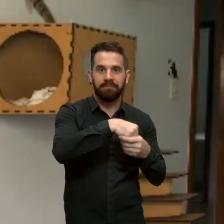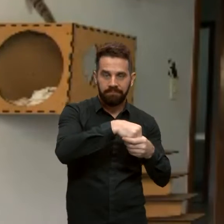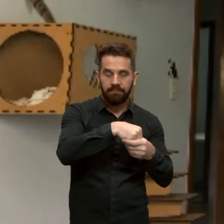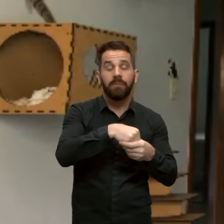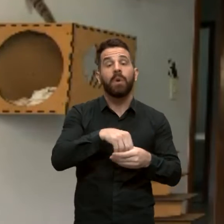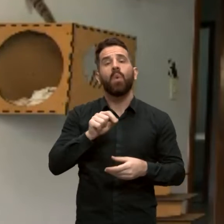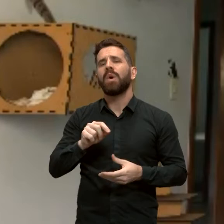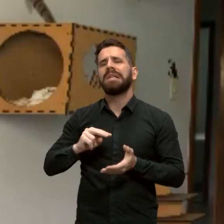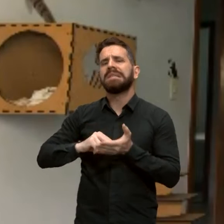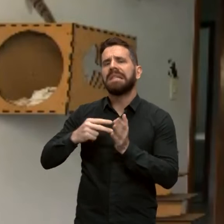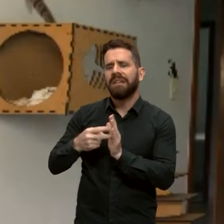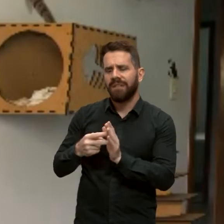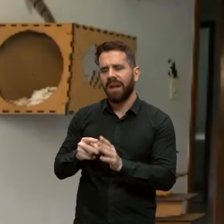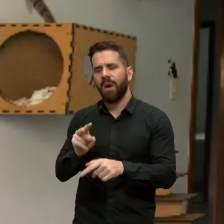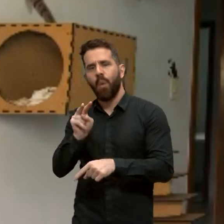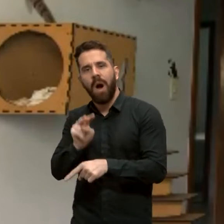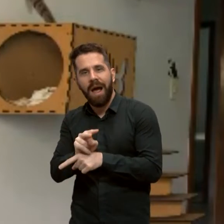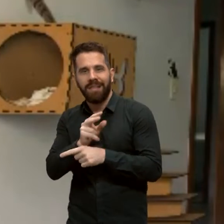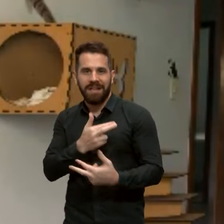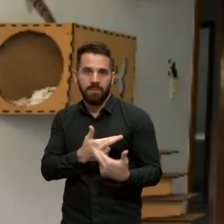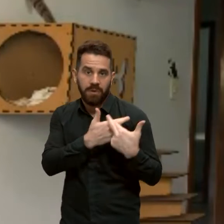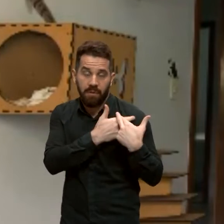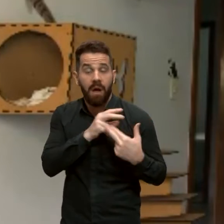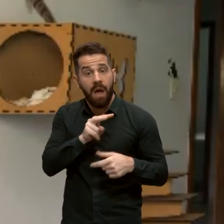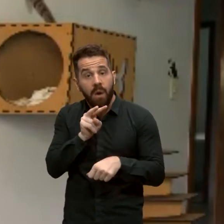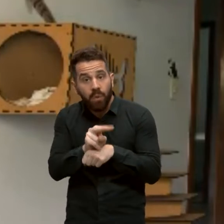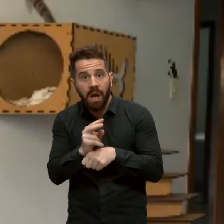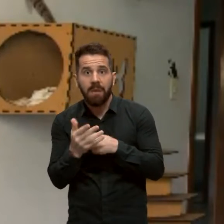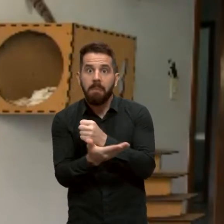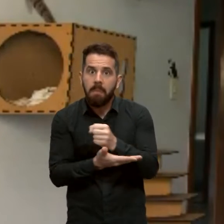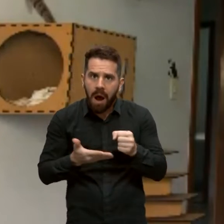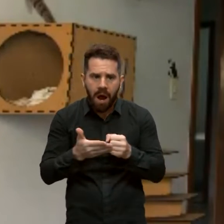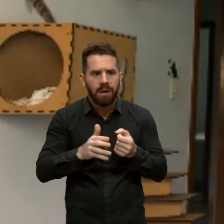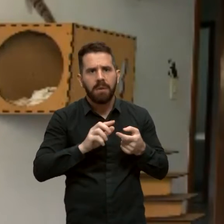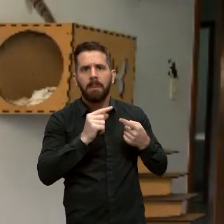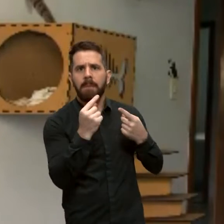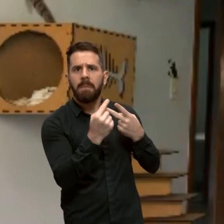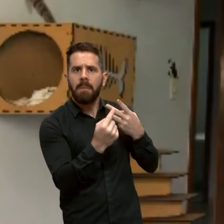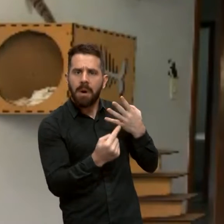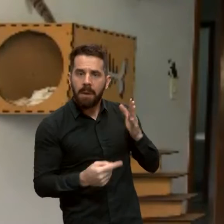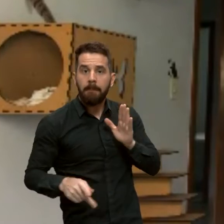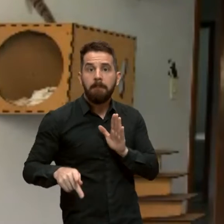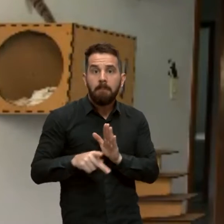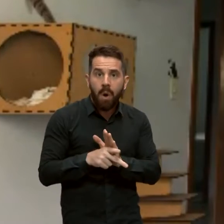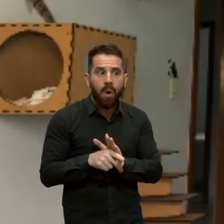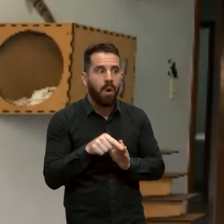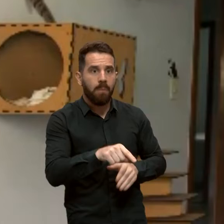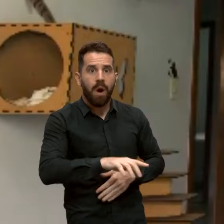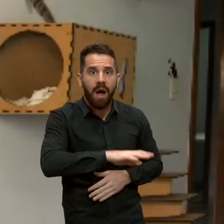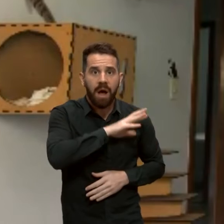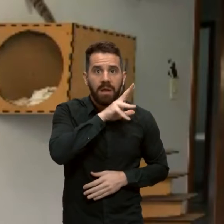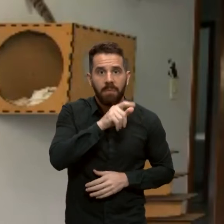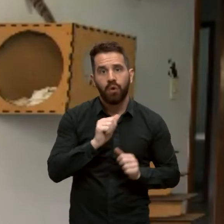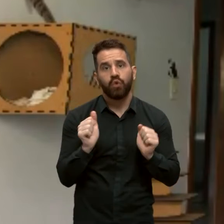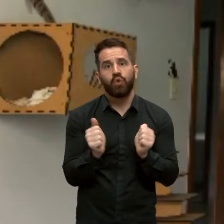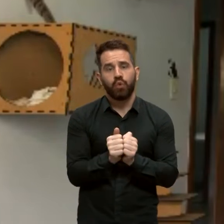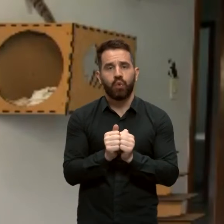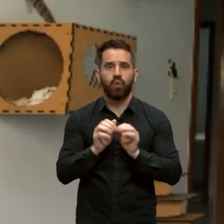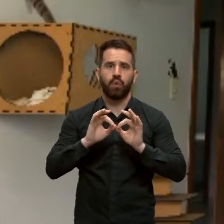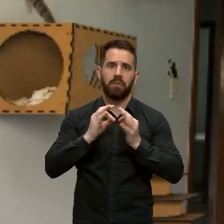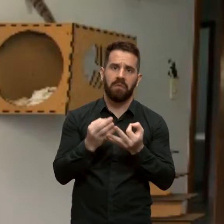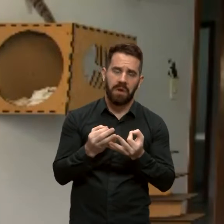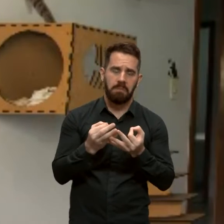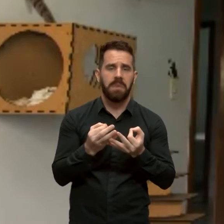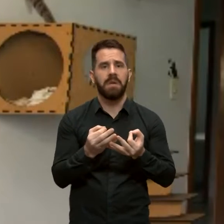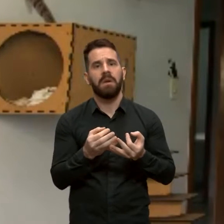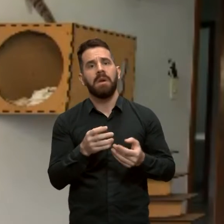cuidado básico com os animais de estimação, que são os animais que estão próximos aos seres humanos, né? Cuidado com